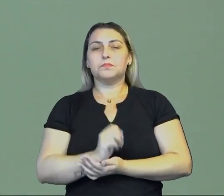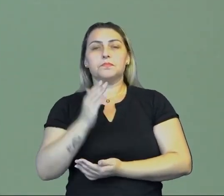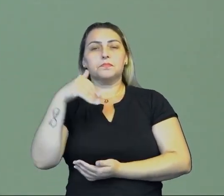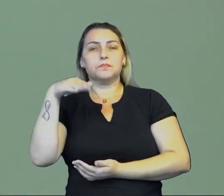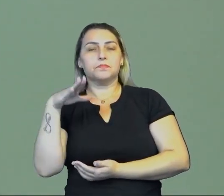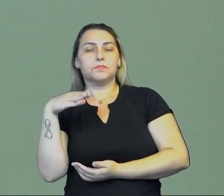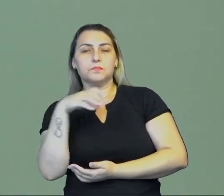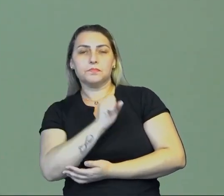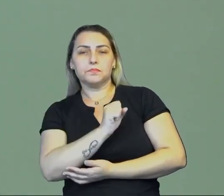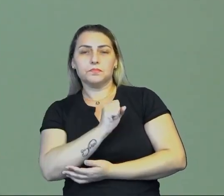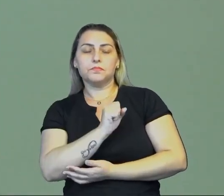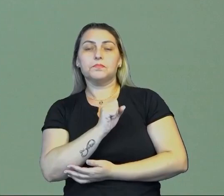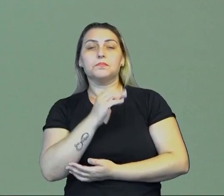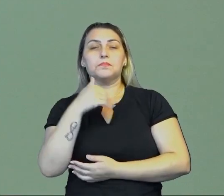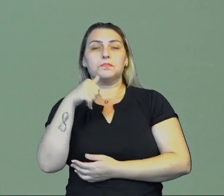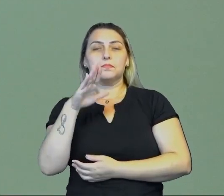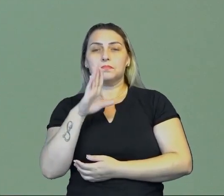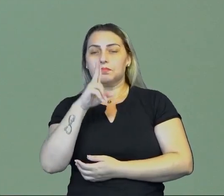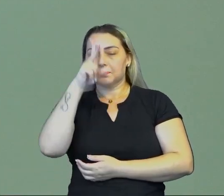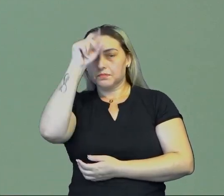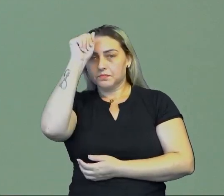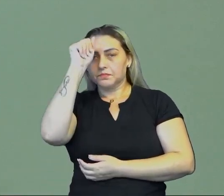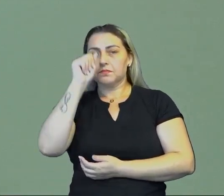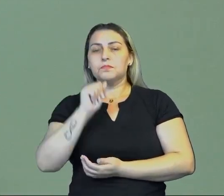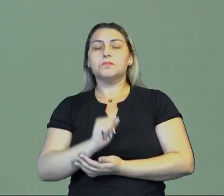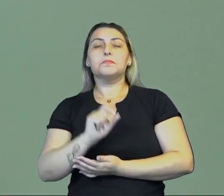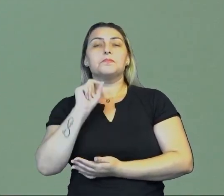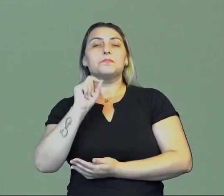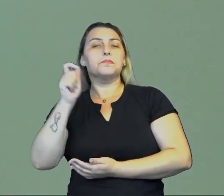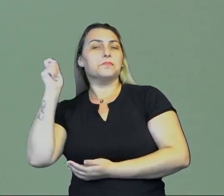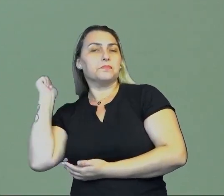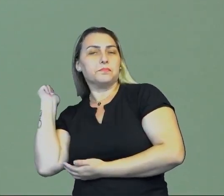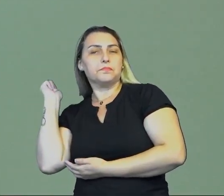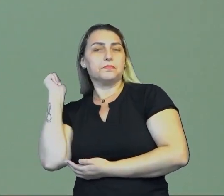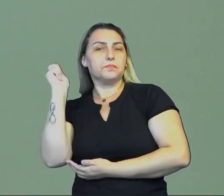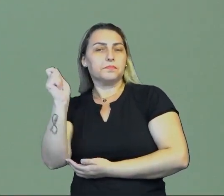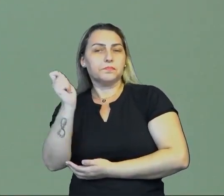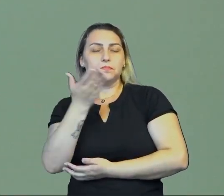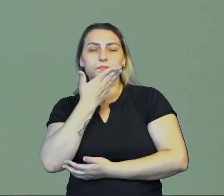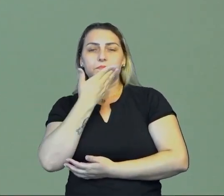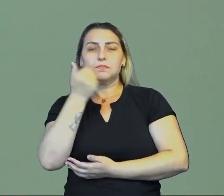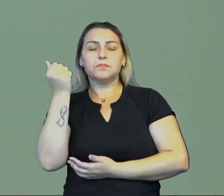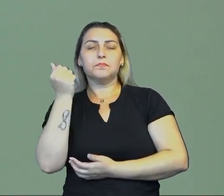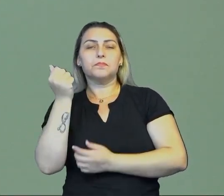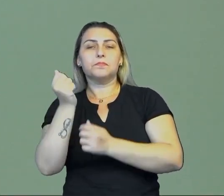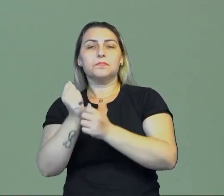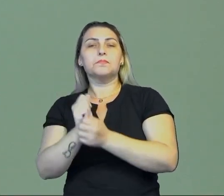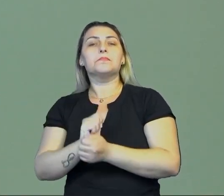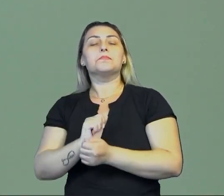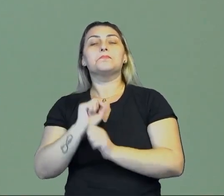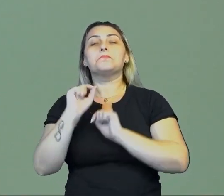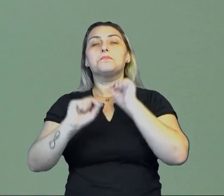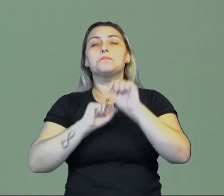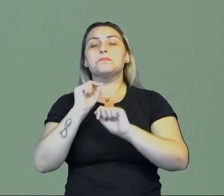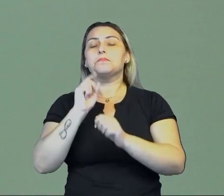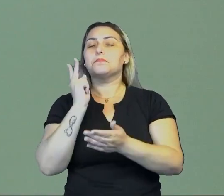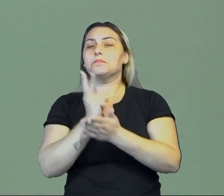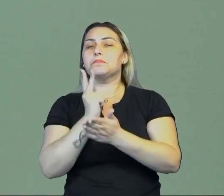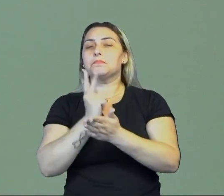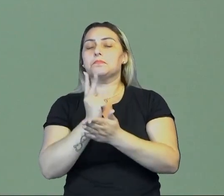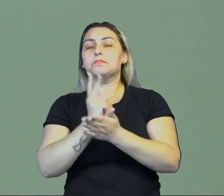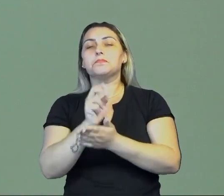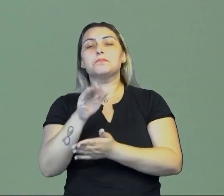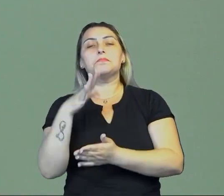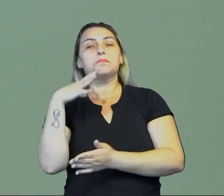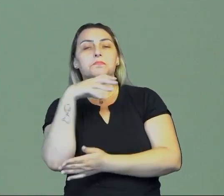o mais rápido ser o mais forte ser o que a remessa melhor então o que solta mais longe então aqui a gente sempre vai estar marcando